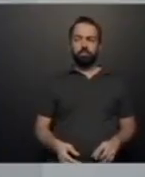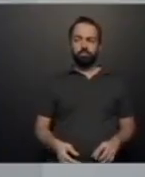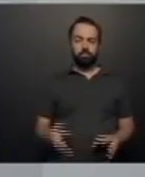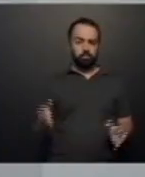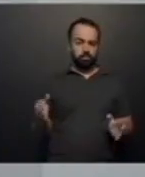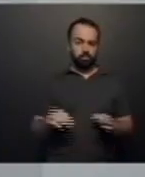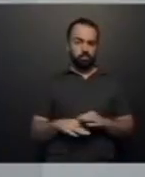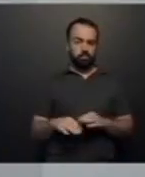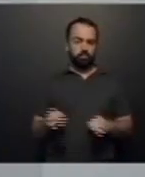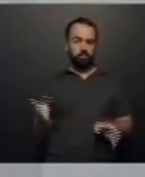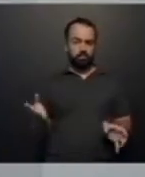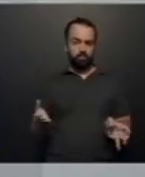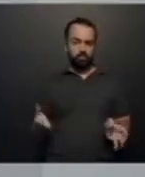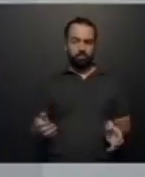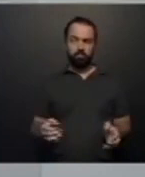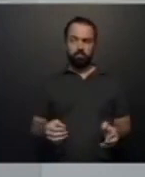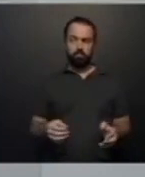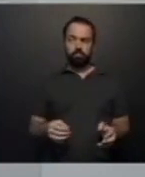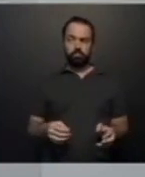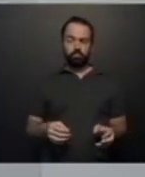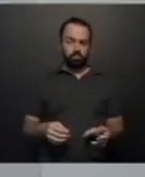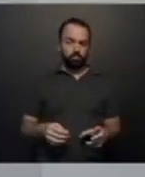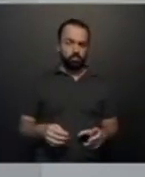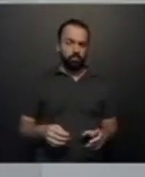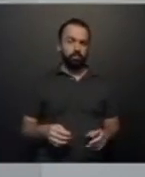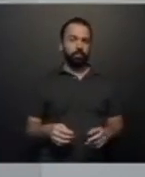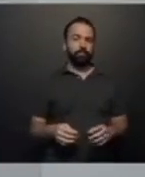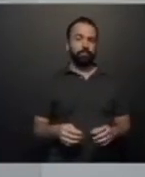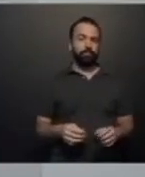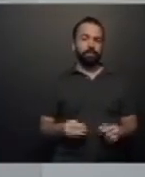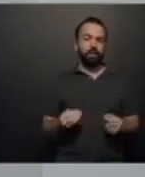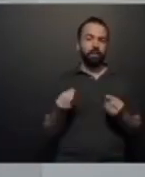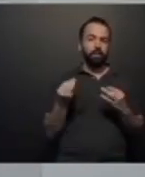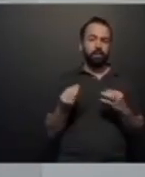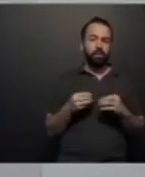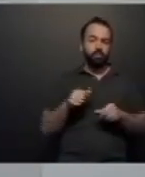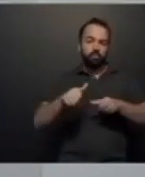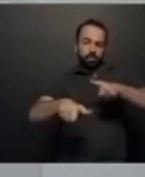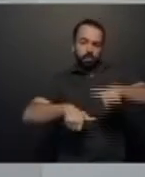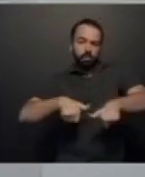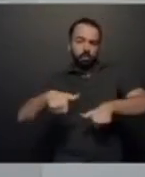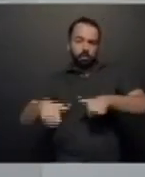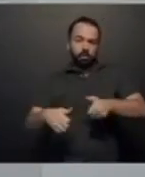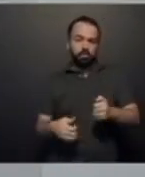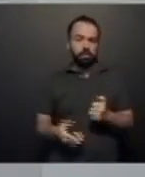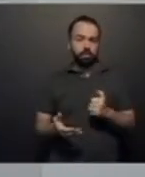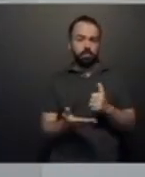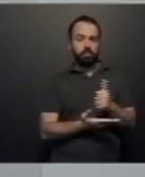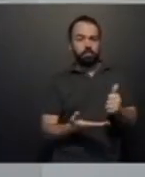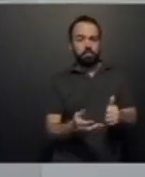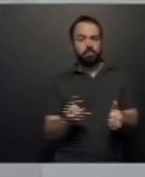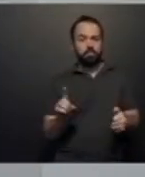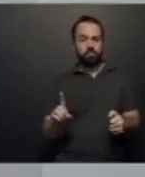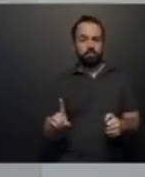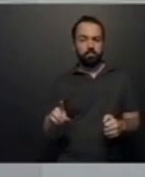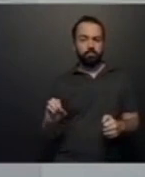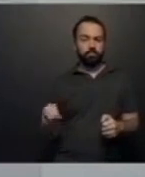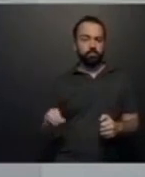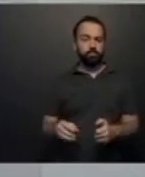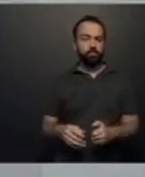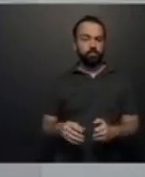Para finalizar, nós temos um procedimento prático aí de como converter um número na base 10 para a base